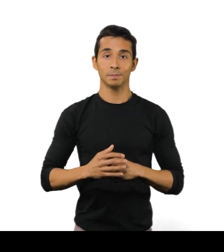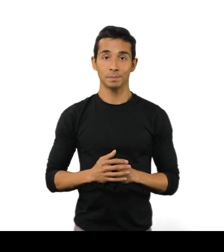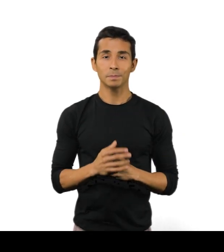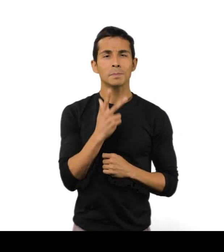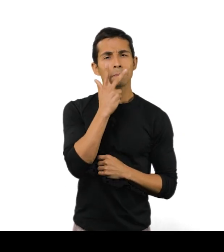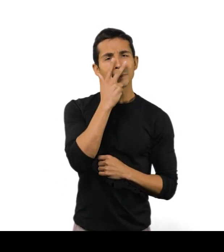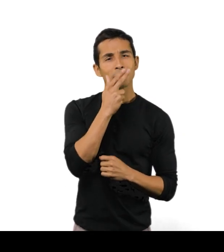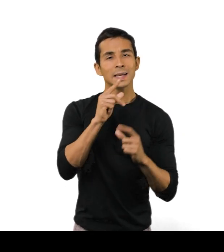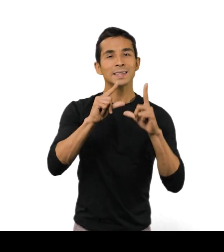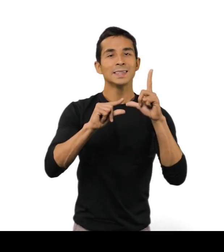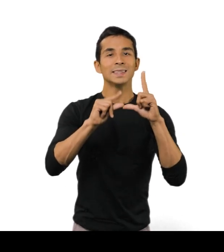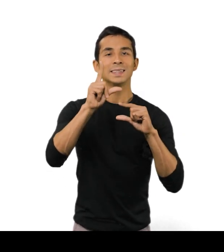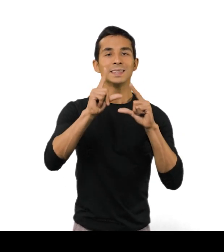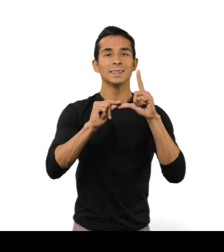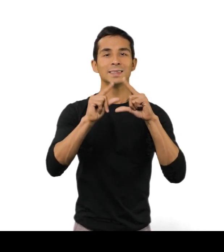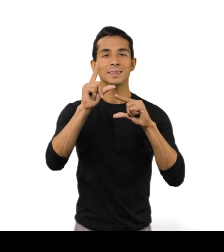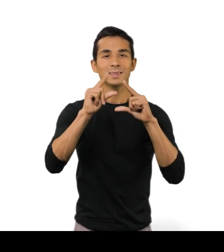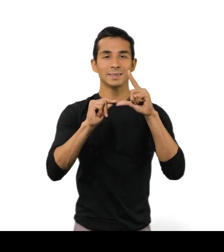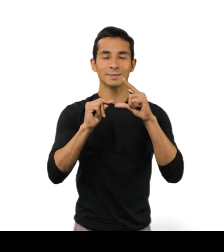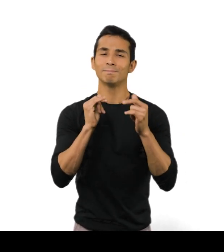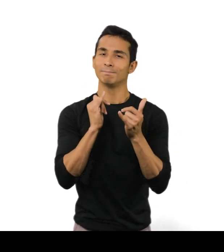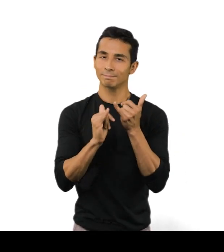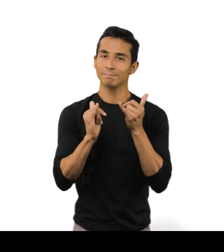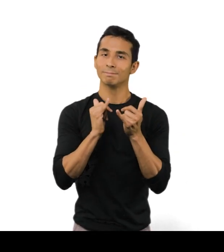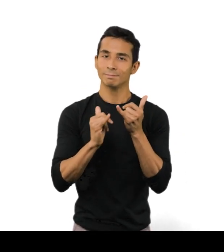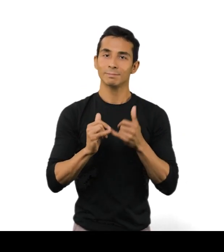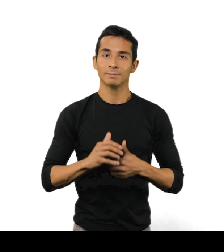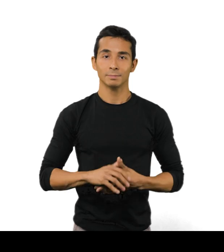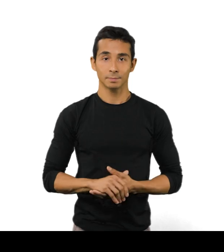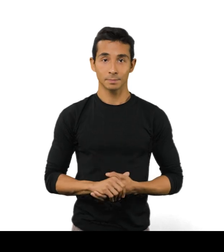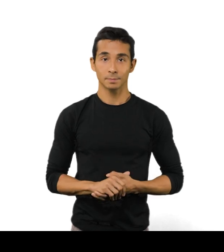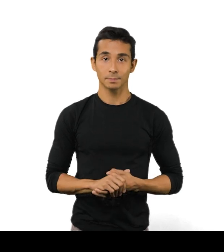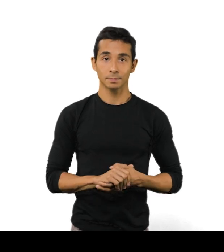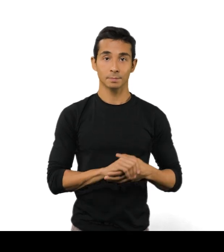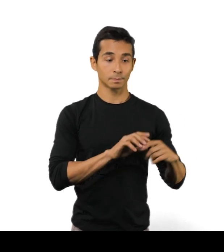completa a imagem e a faz semelhante a uma estrela.